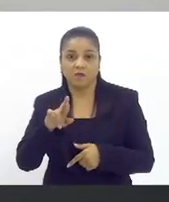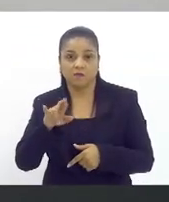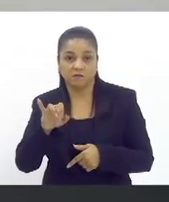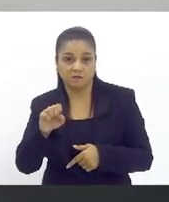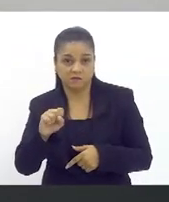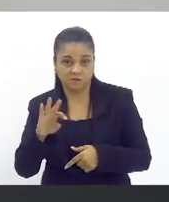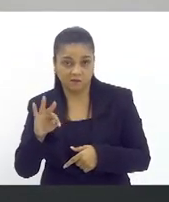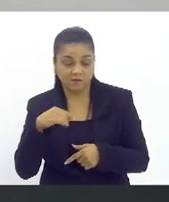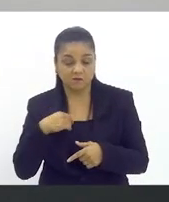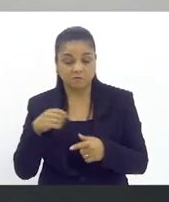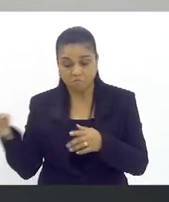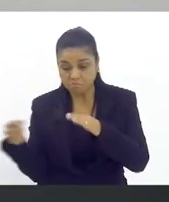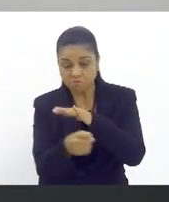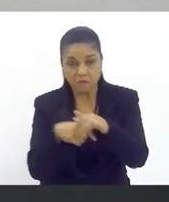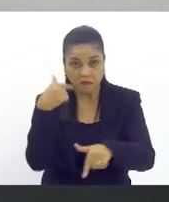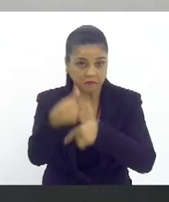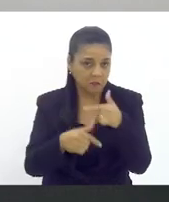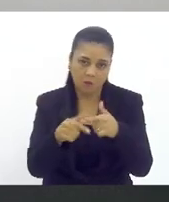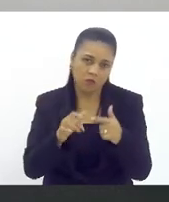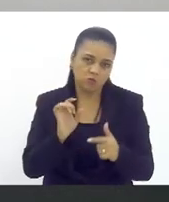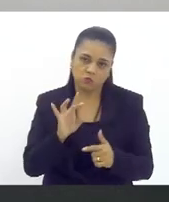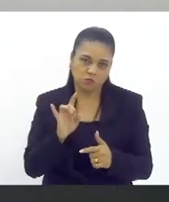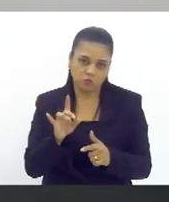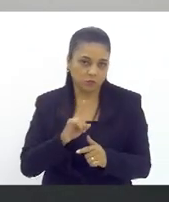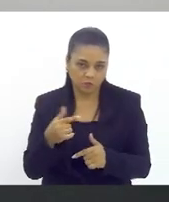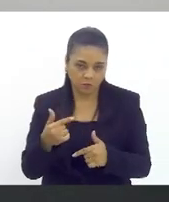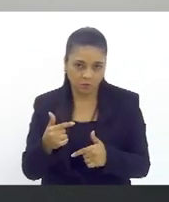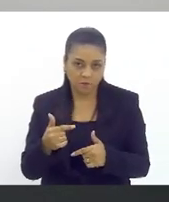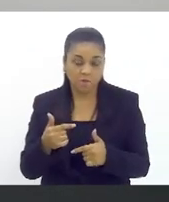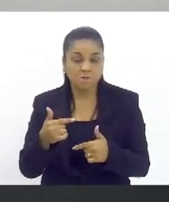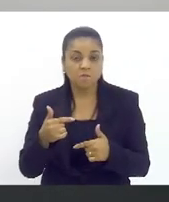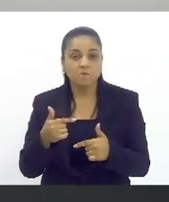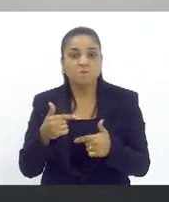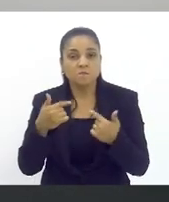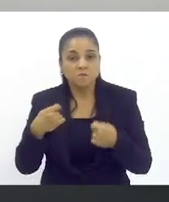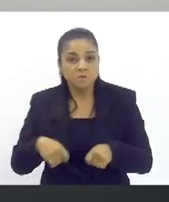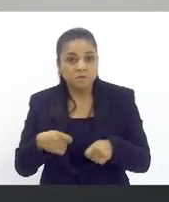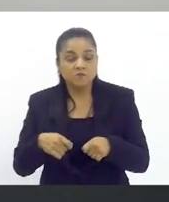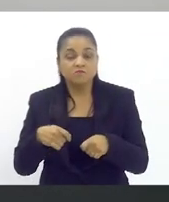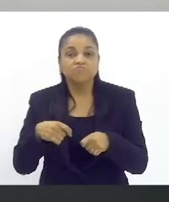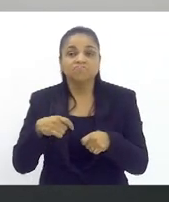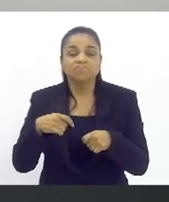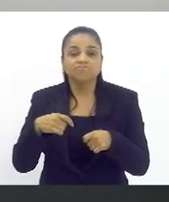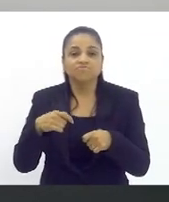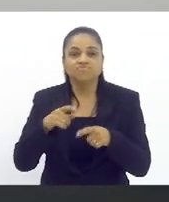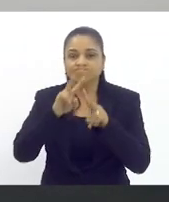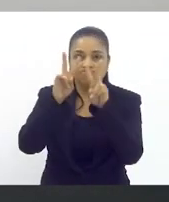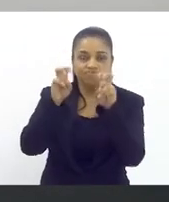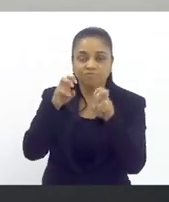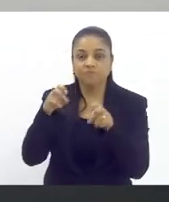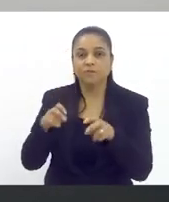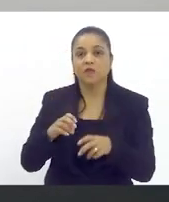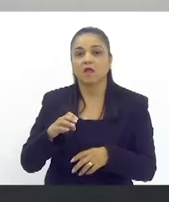de mercado de emprego mas por uma questão ecológica as mudas produzidas